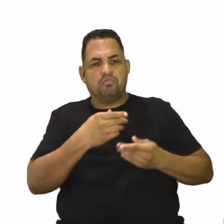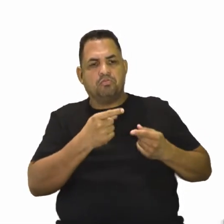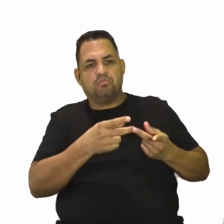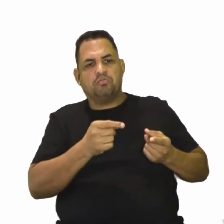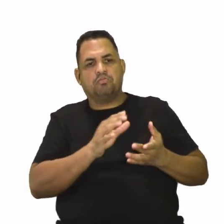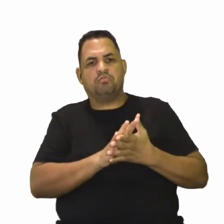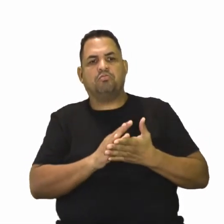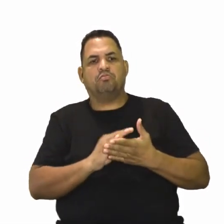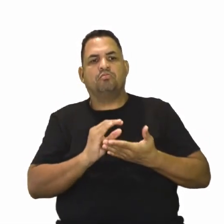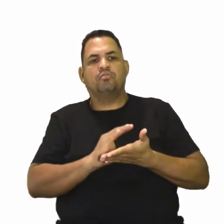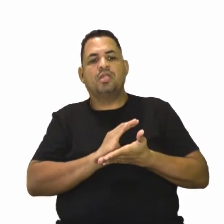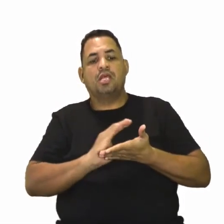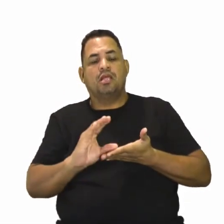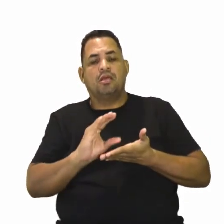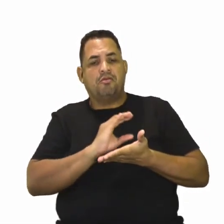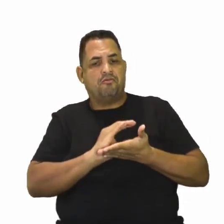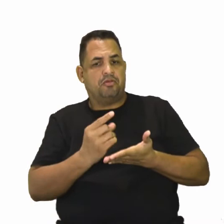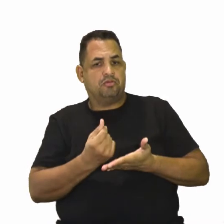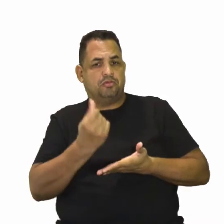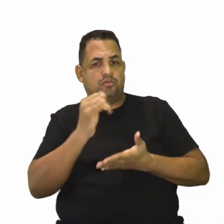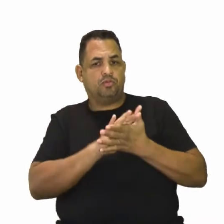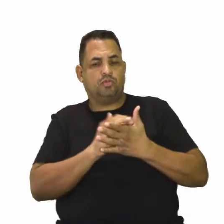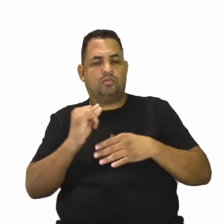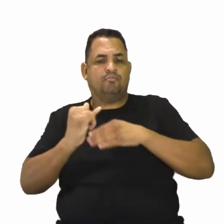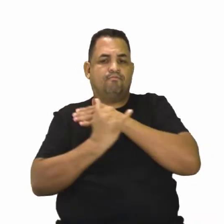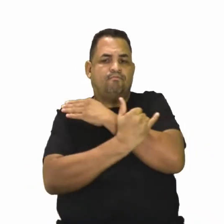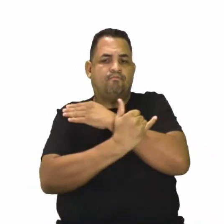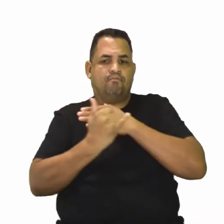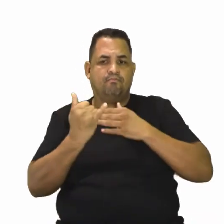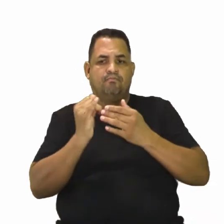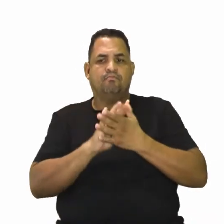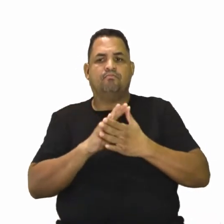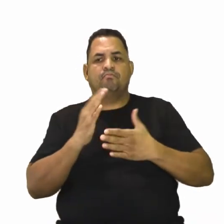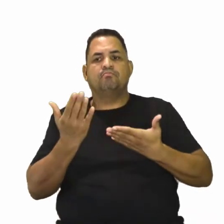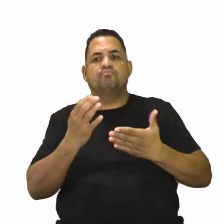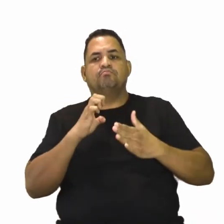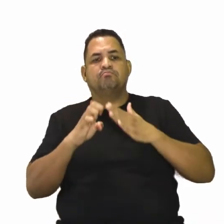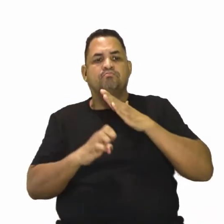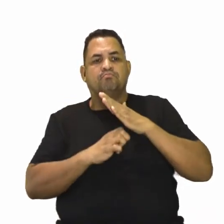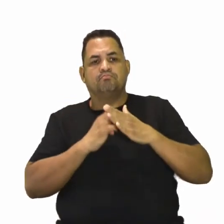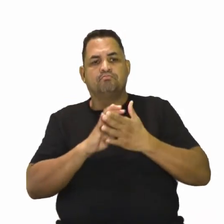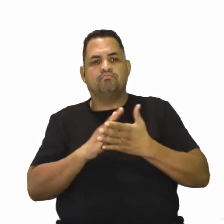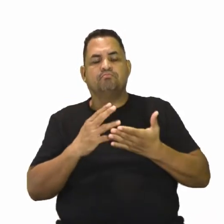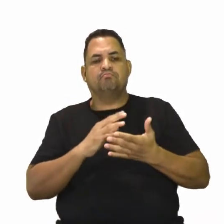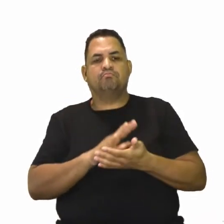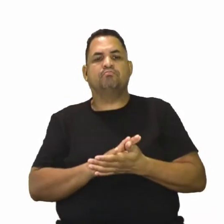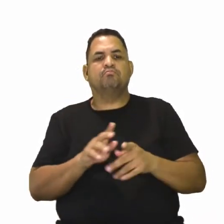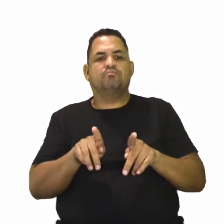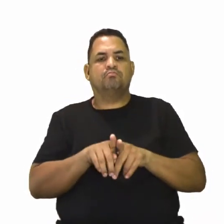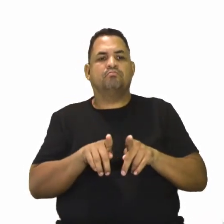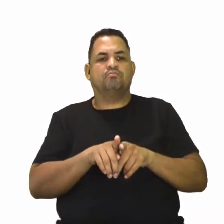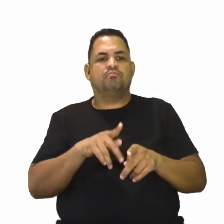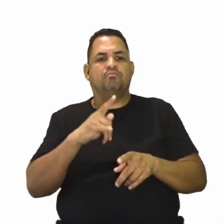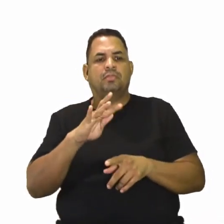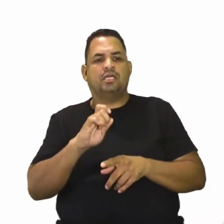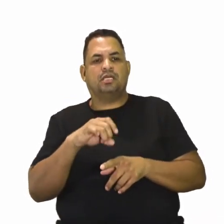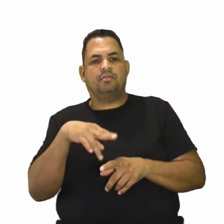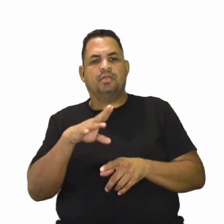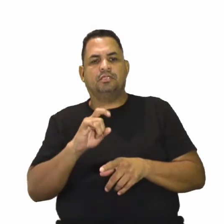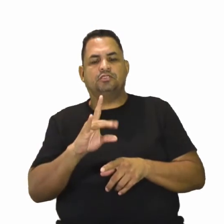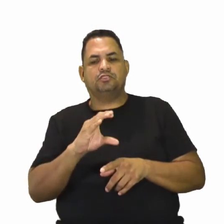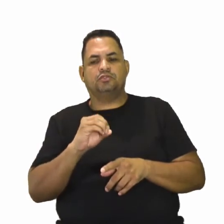mercado, elevados investimentos em infraestrutura, empreendedorismo e